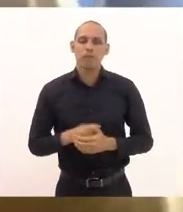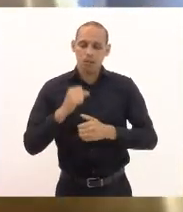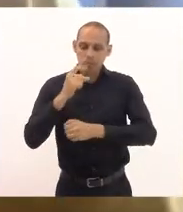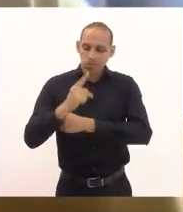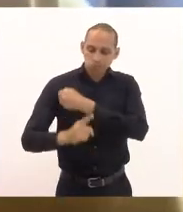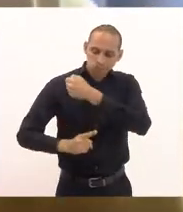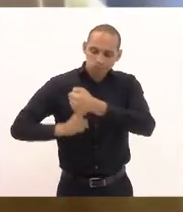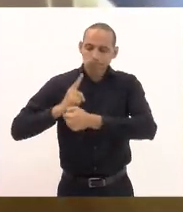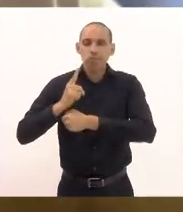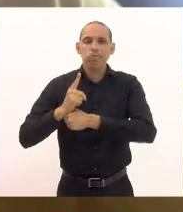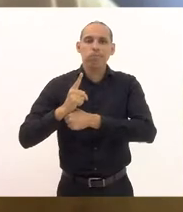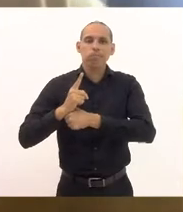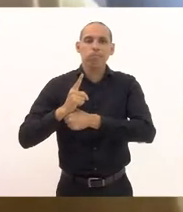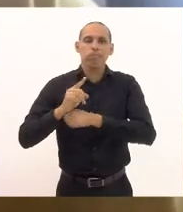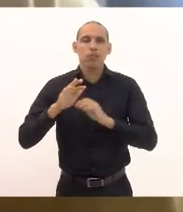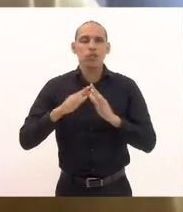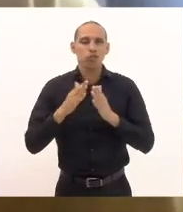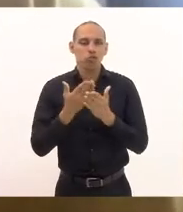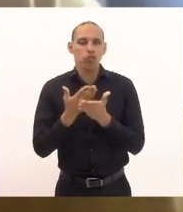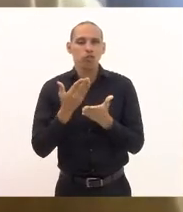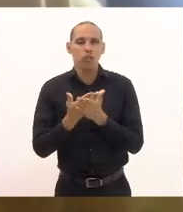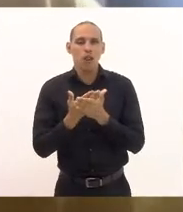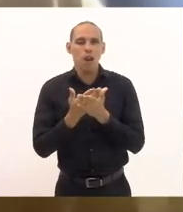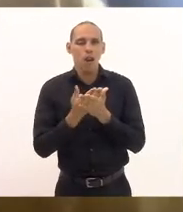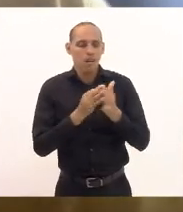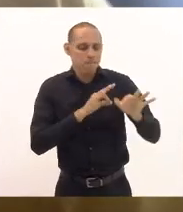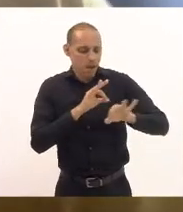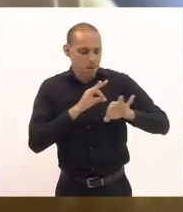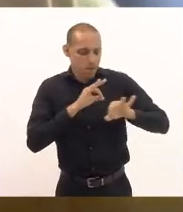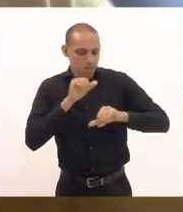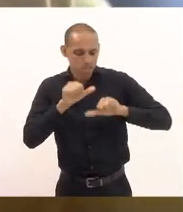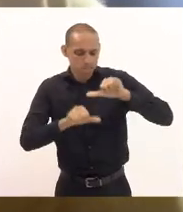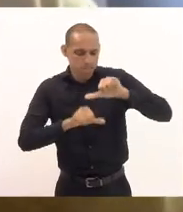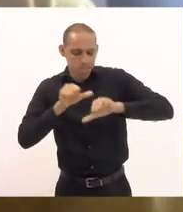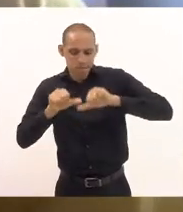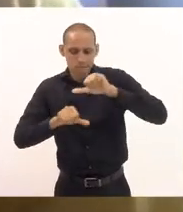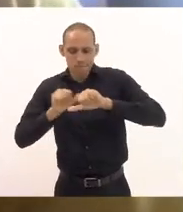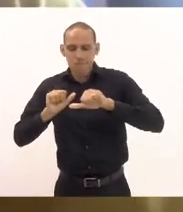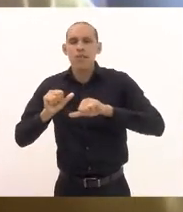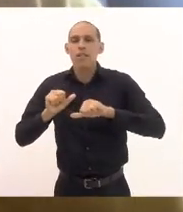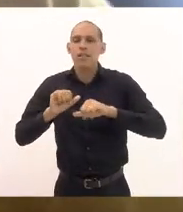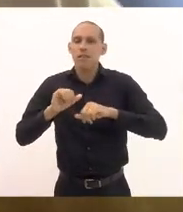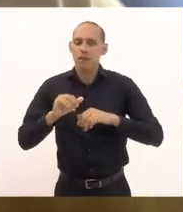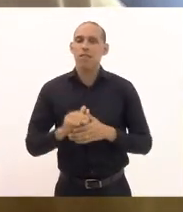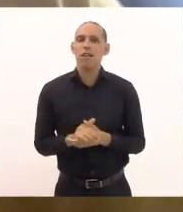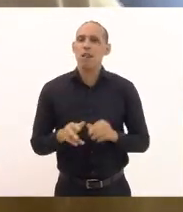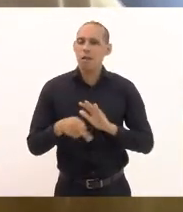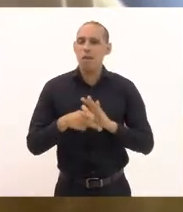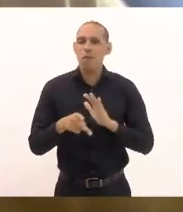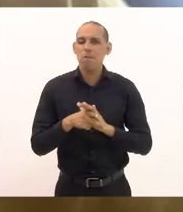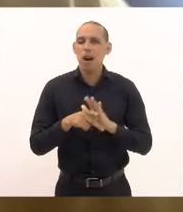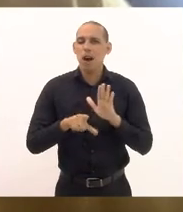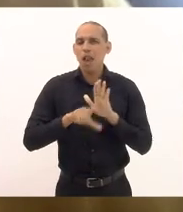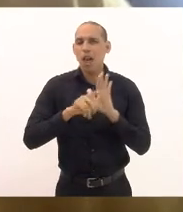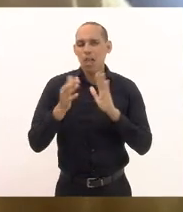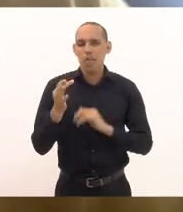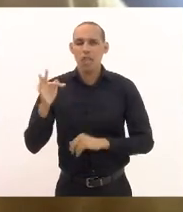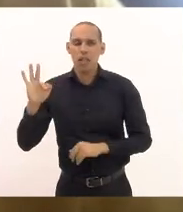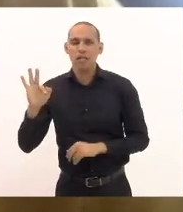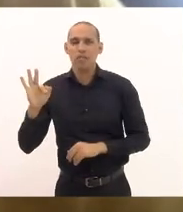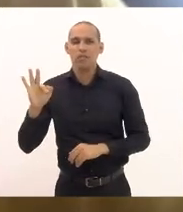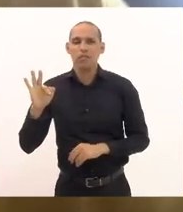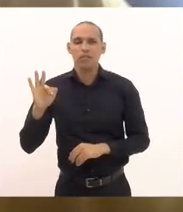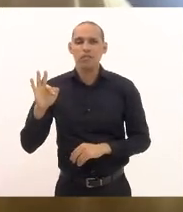para as escolas se adequarem à reforma curricular da lei federal, esse projeto surgiu